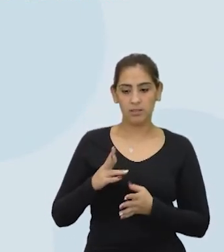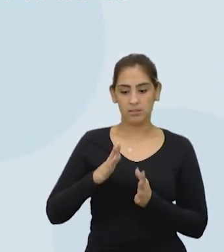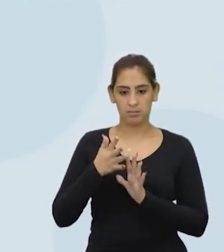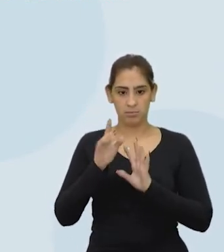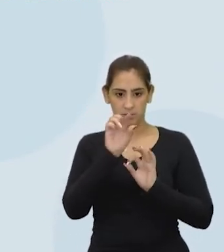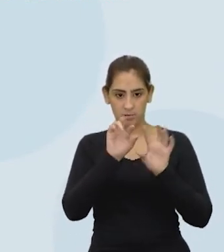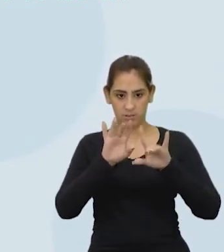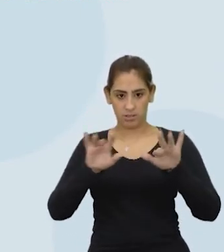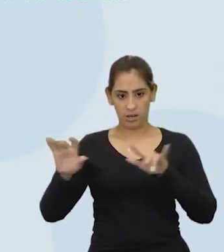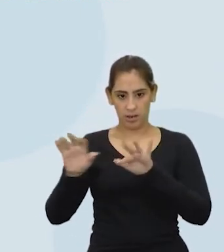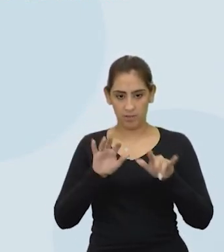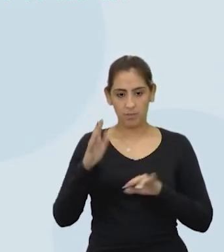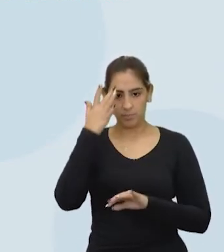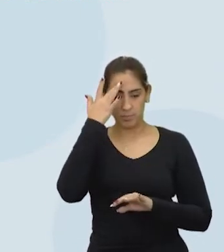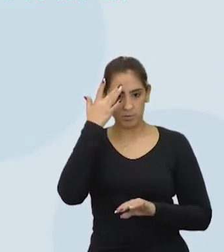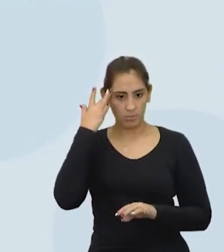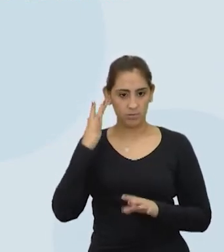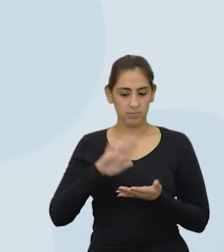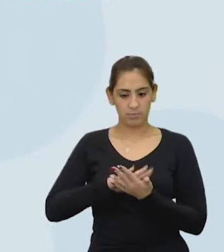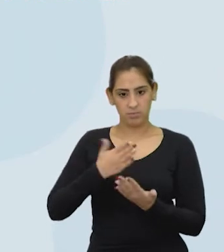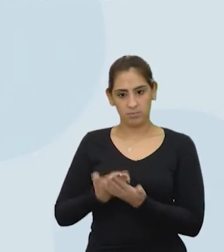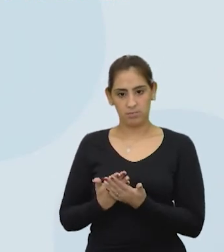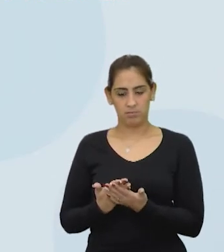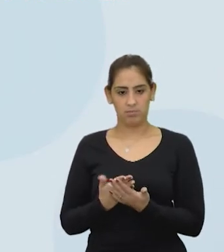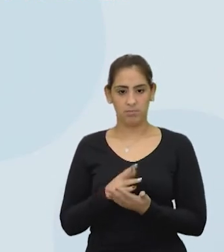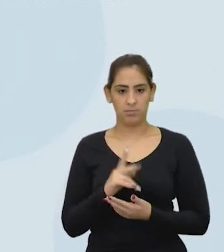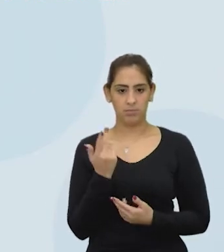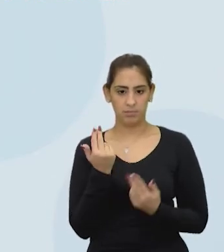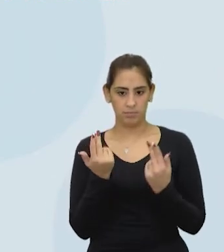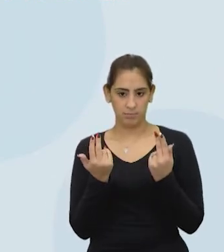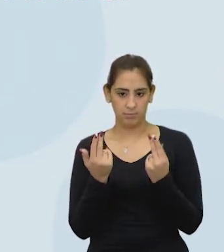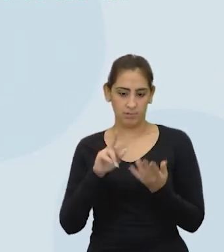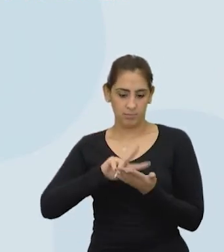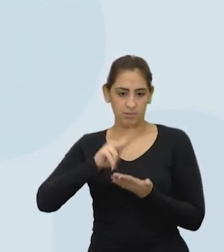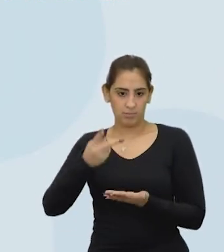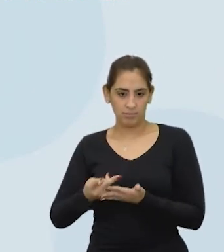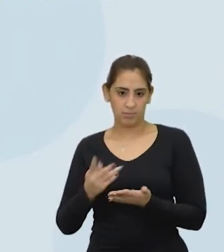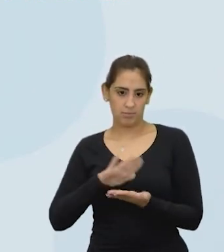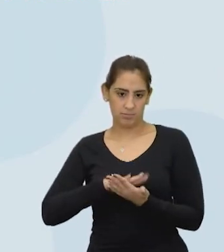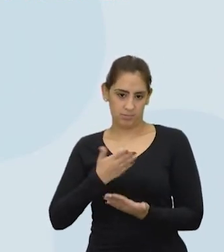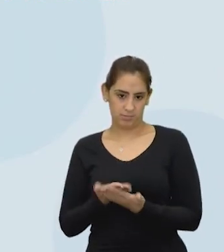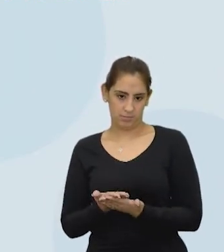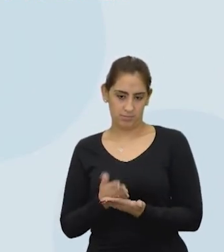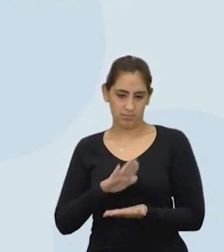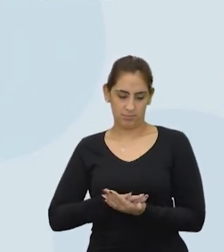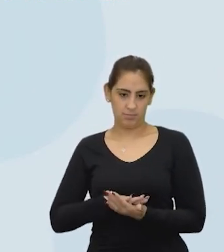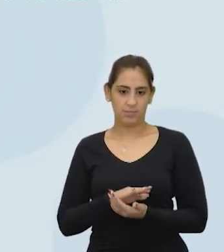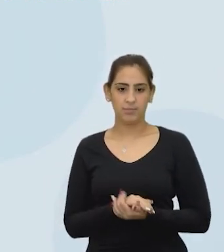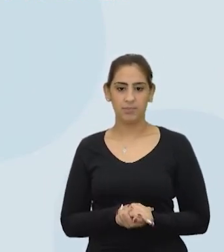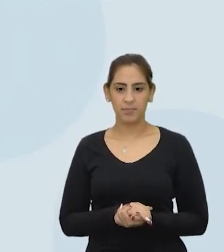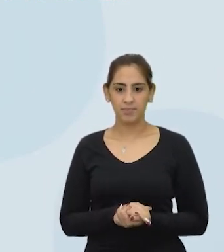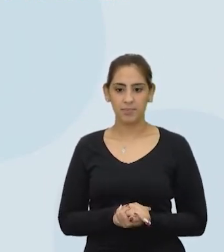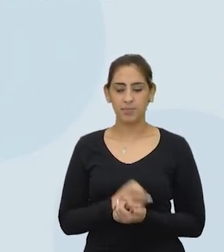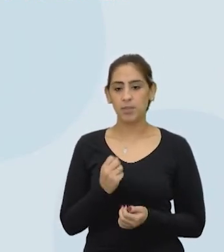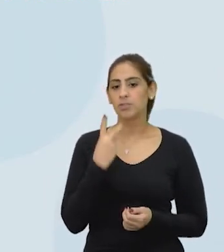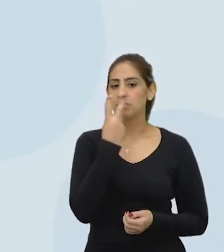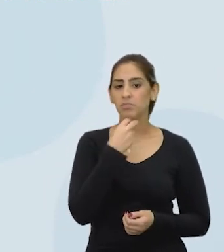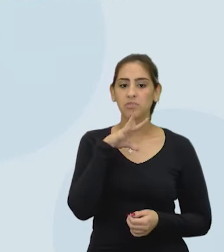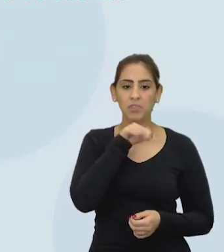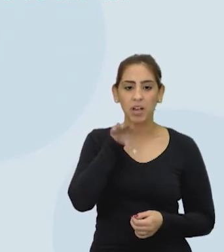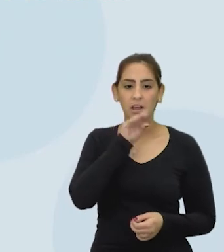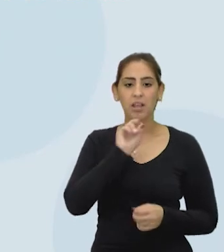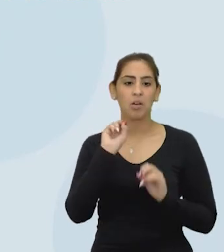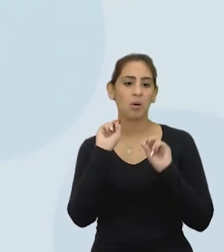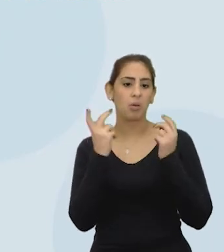outra pessoa, fala, o que ela está dizendo é isso, uma forma de tradução, né? Então, transcrever. Ou pode ser de uma fala, de uma